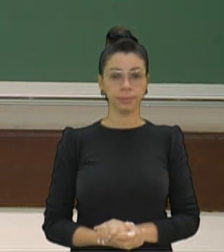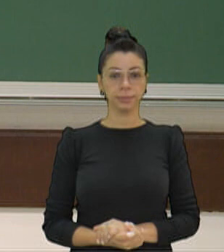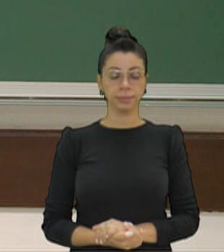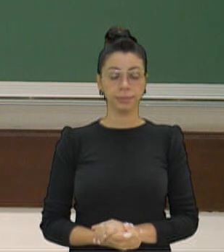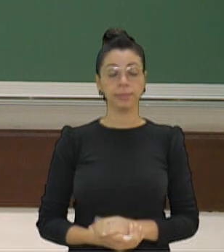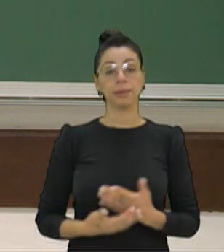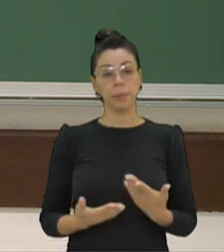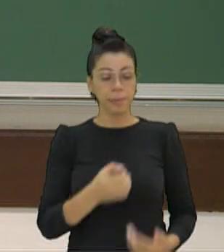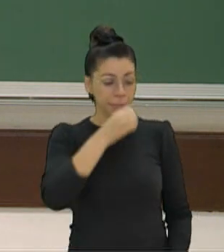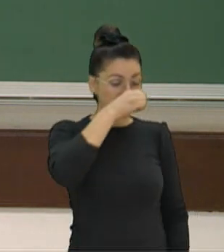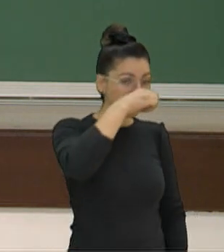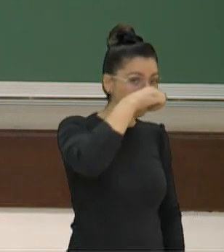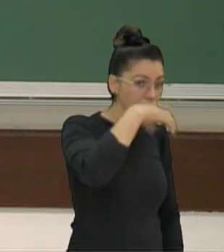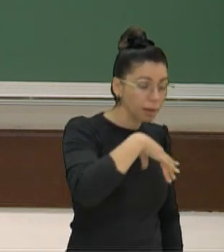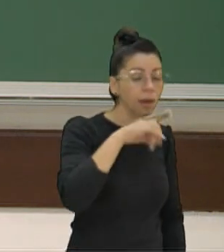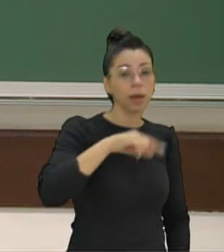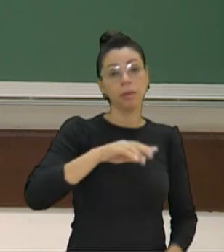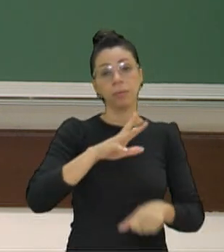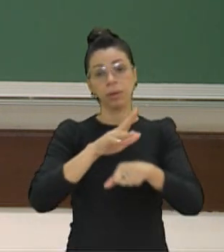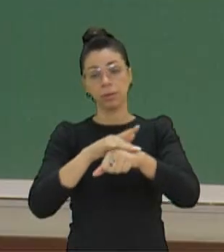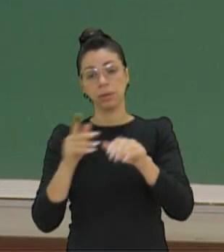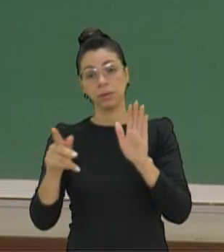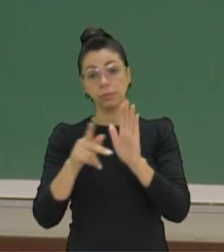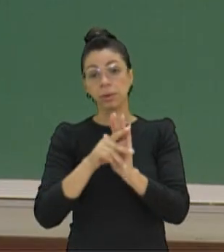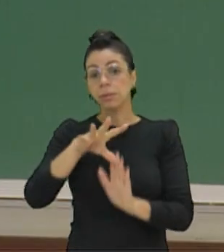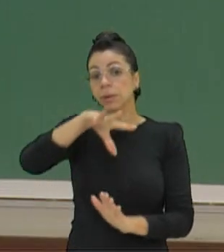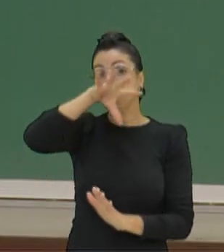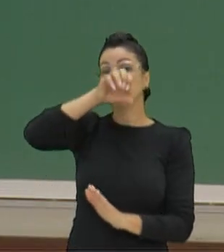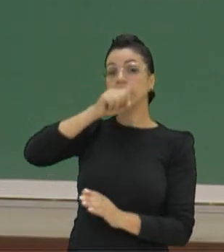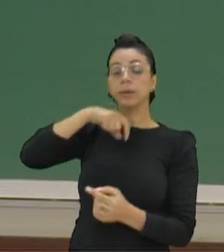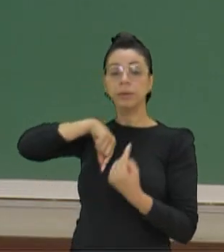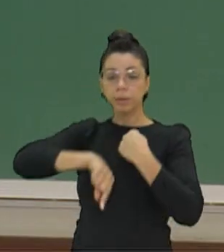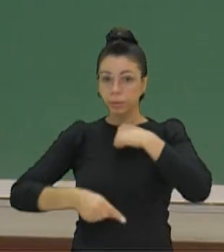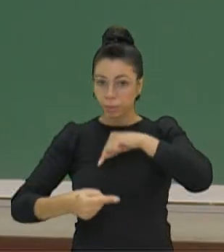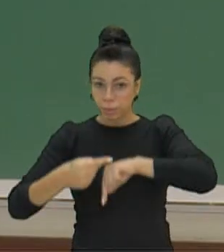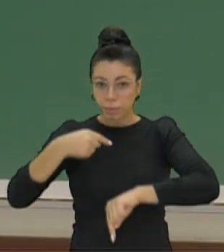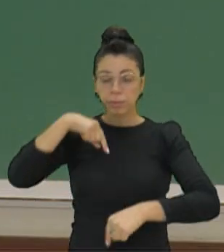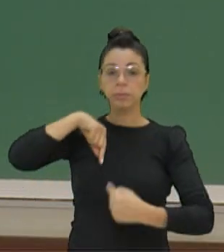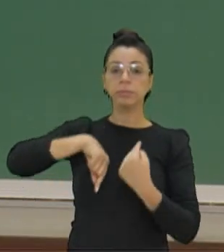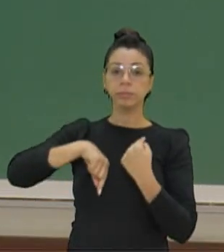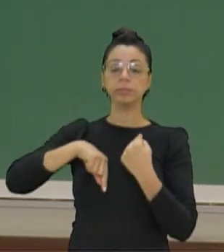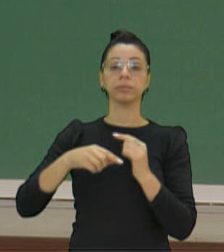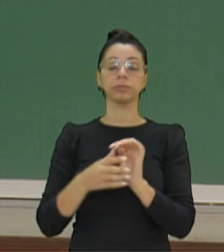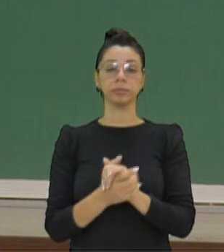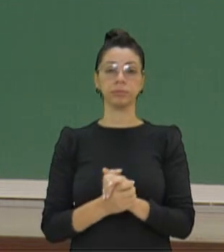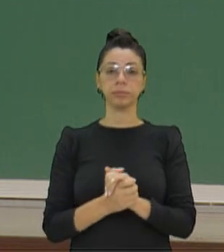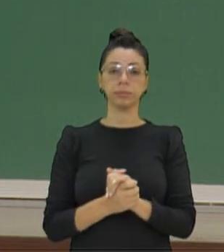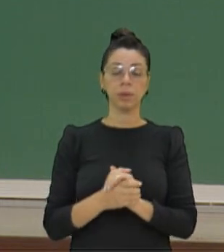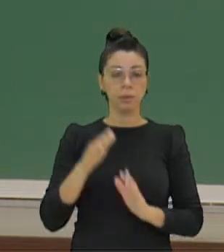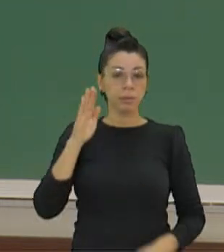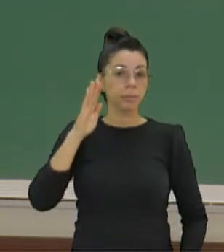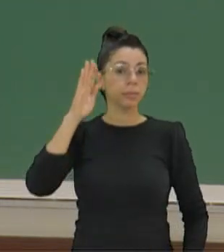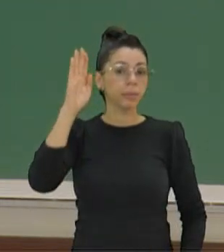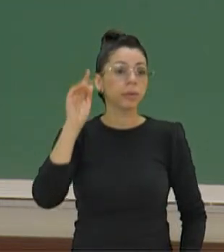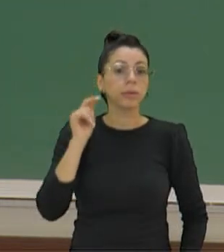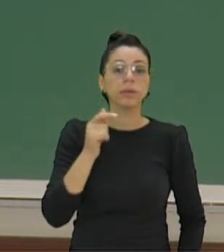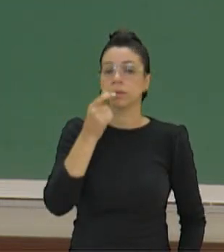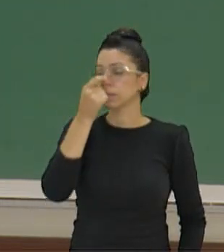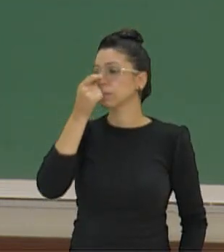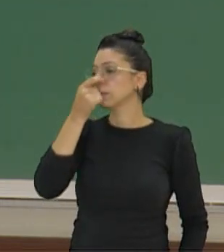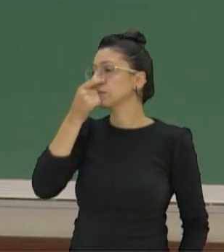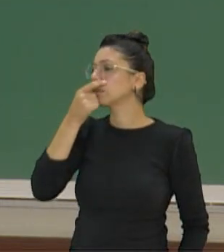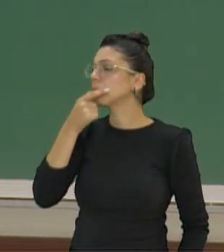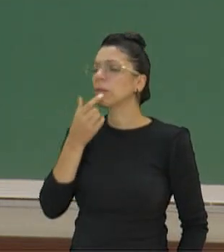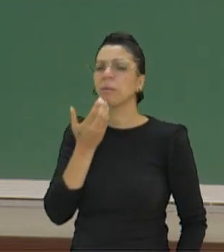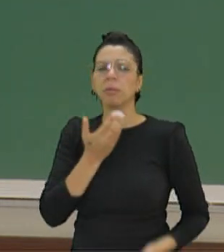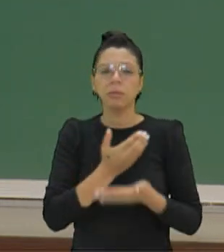A gripe é uma doença respiratória, né? Ela afeta as vias respiratórias, principalmente ali, né? O nariz